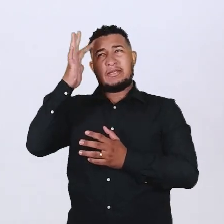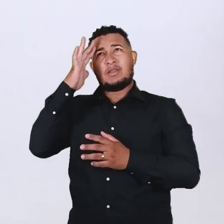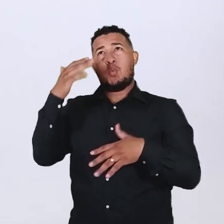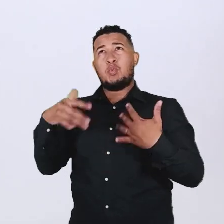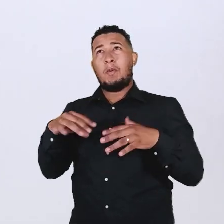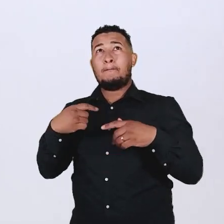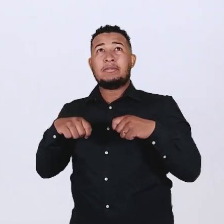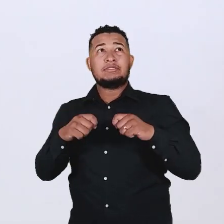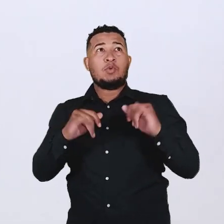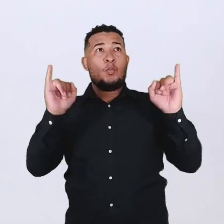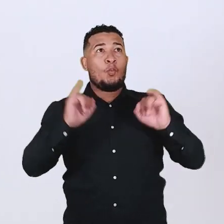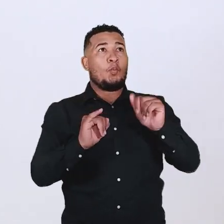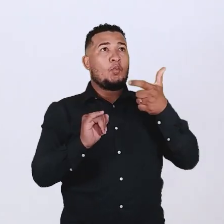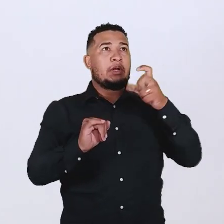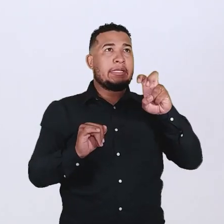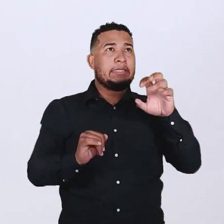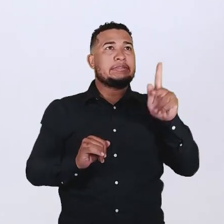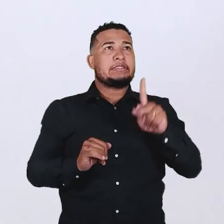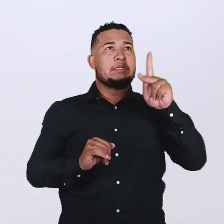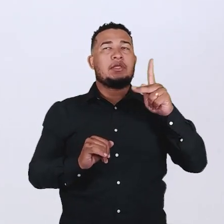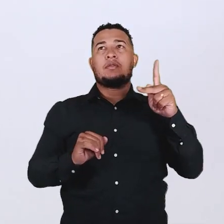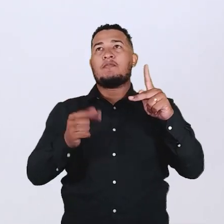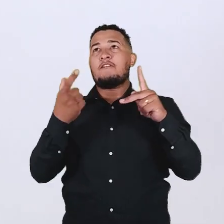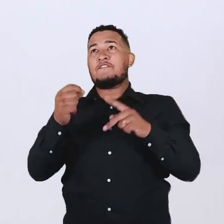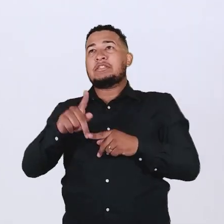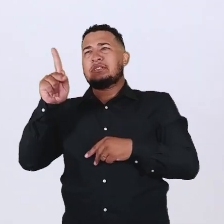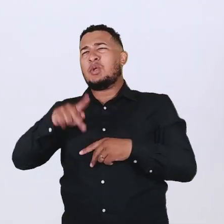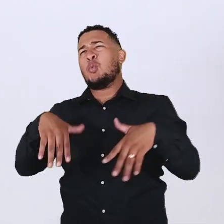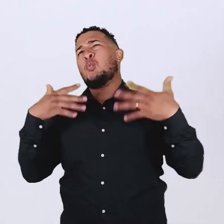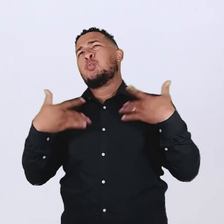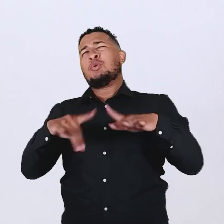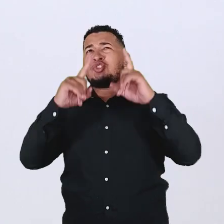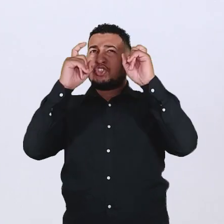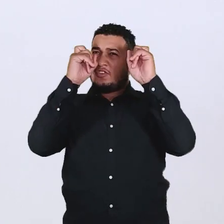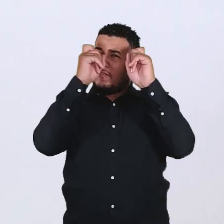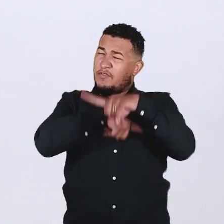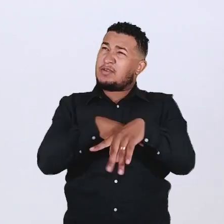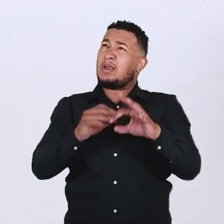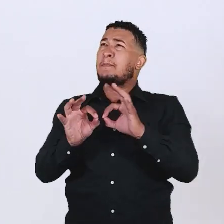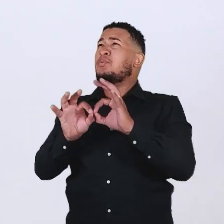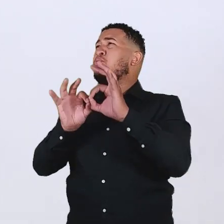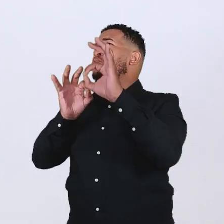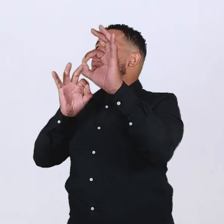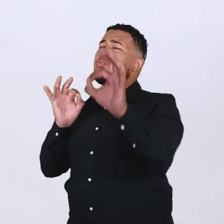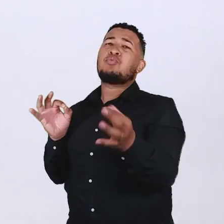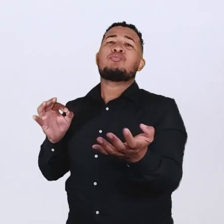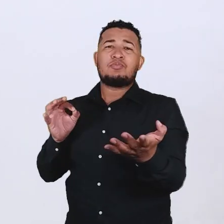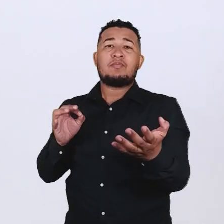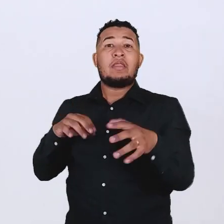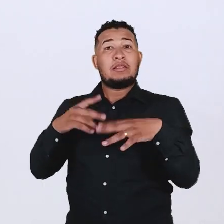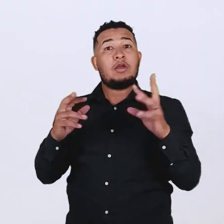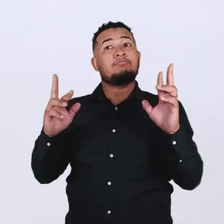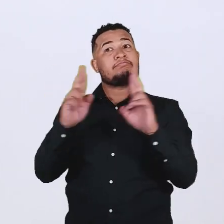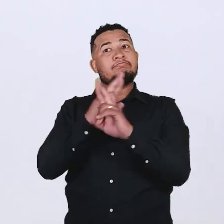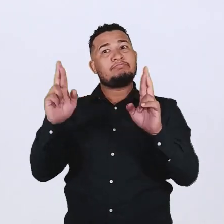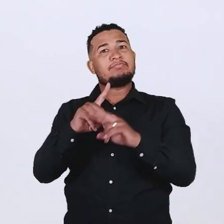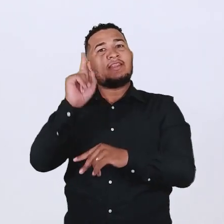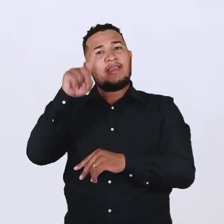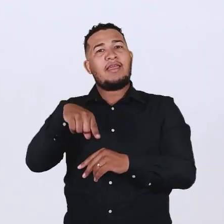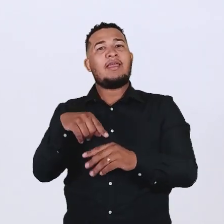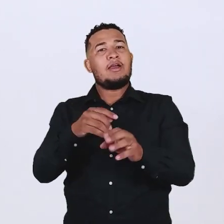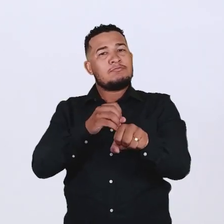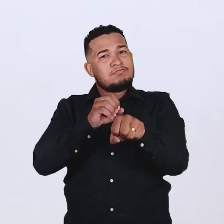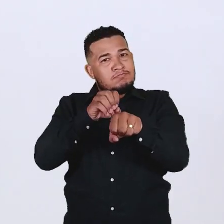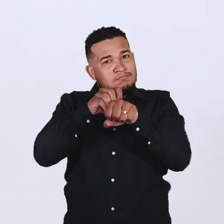você projeta, eu tenho que perder 15 quilos, 20 quilos. Ah, isso é muito difícil, isso está muito distante. Então, essa analogia